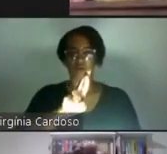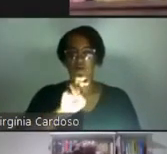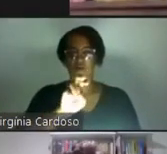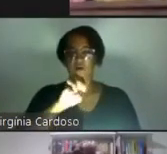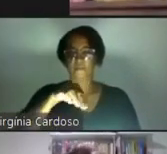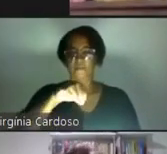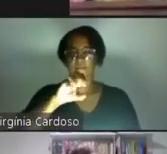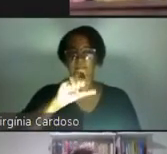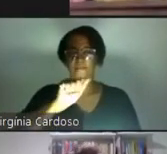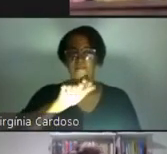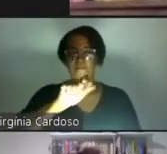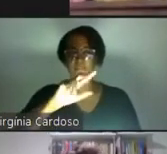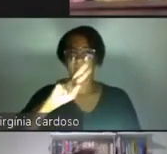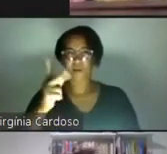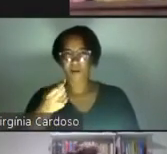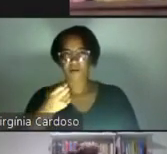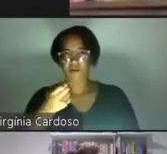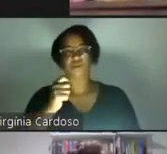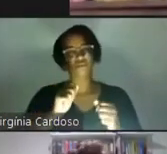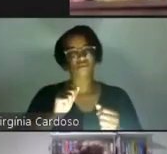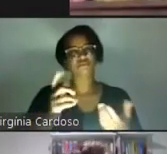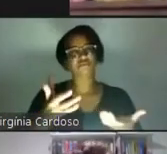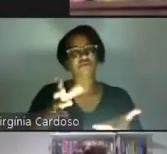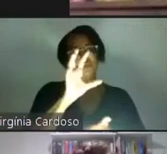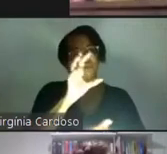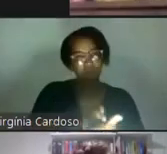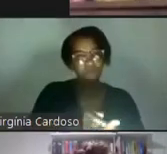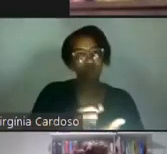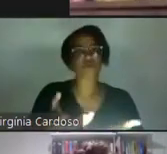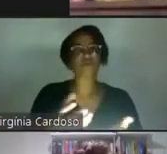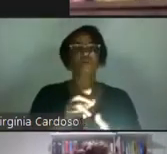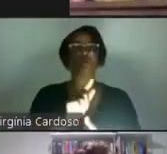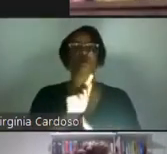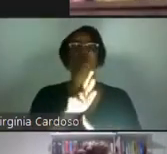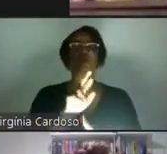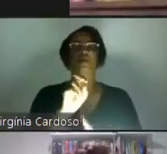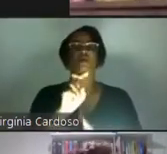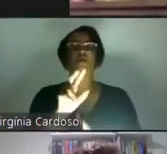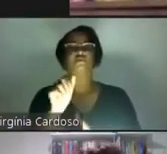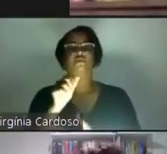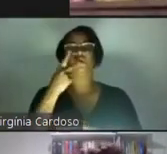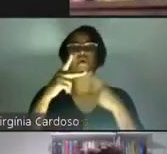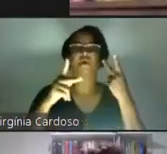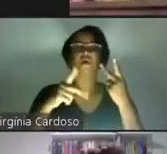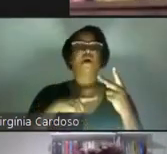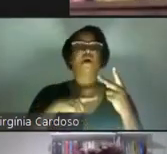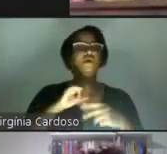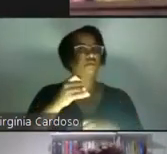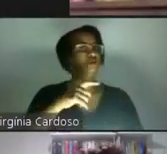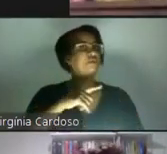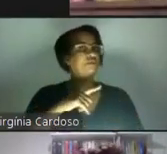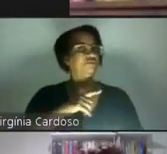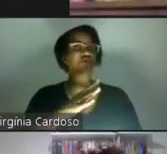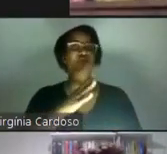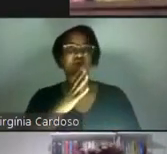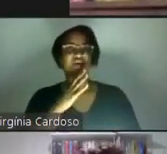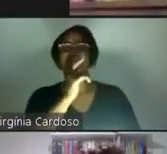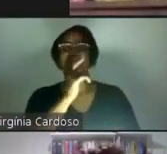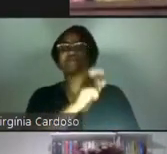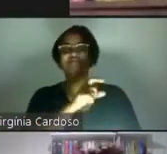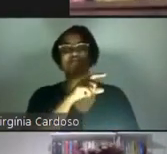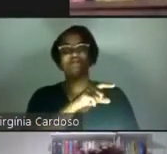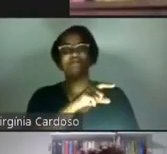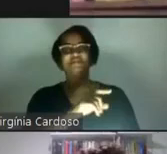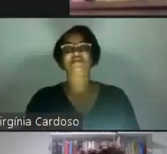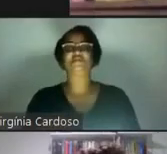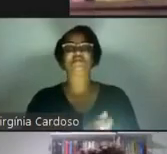tive a possibilidade de conhecer Zé num show desse, assim, no camarim. Fernanda, assessora de imprensa,